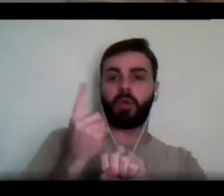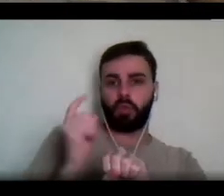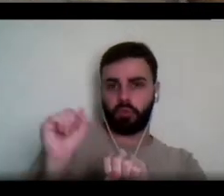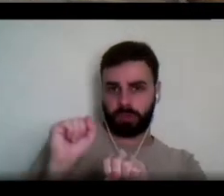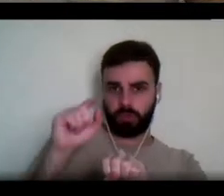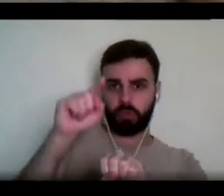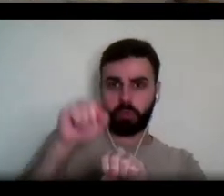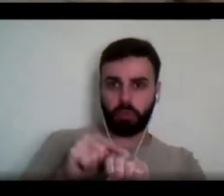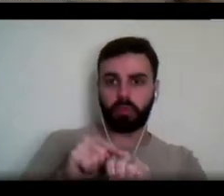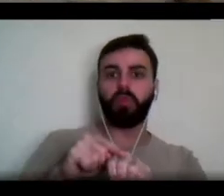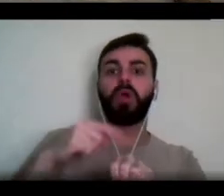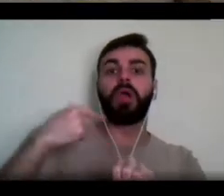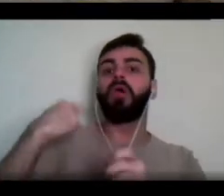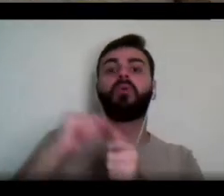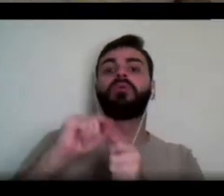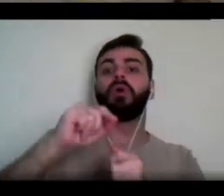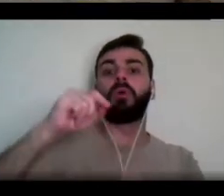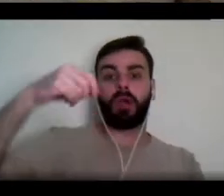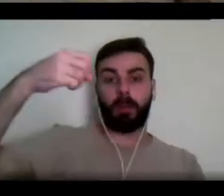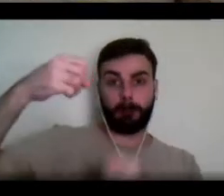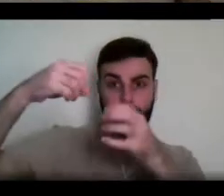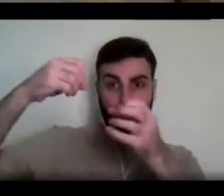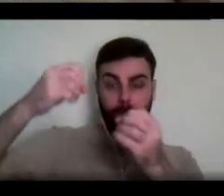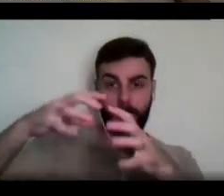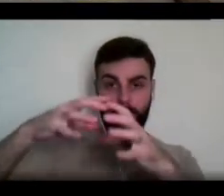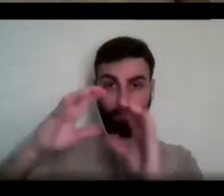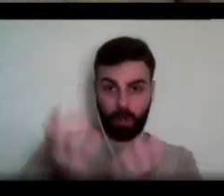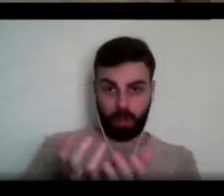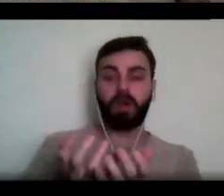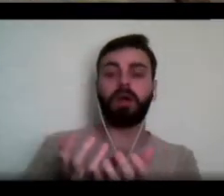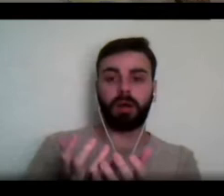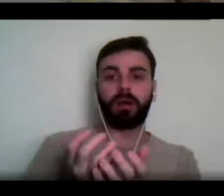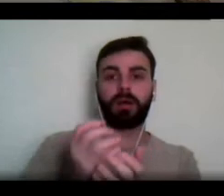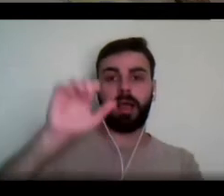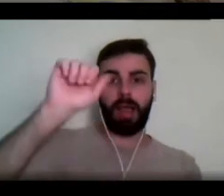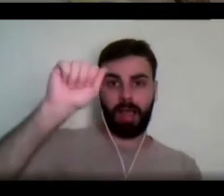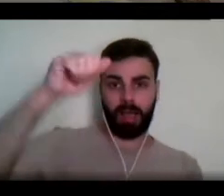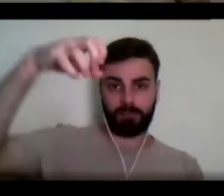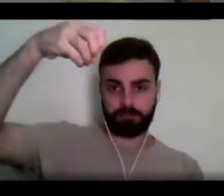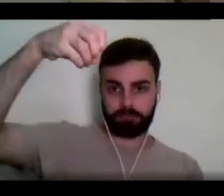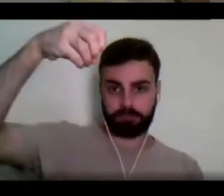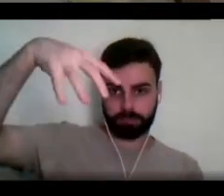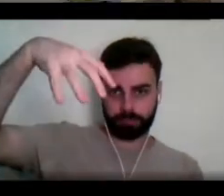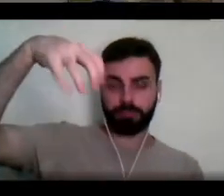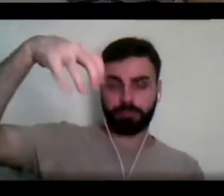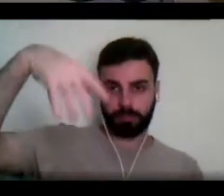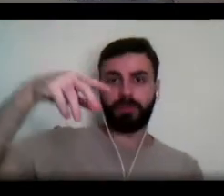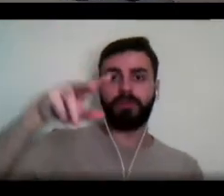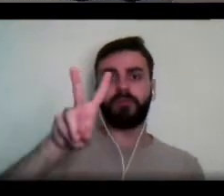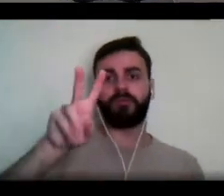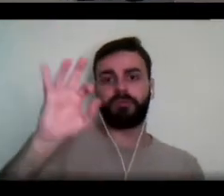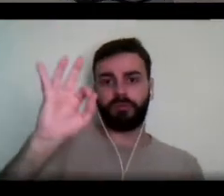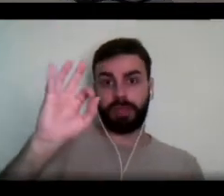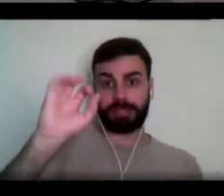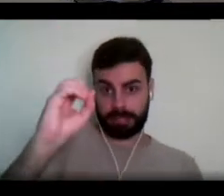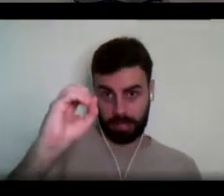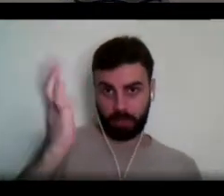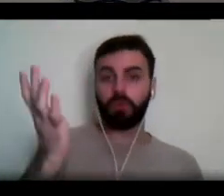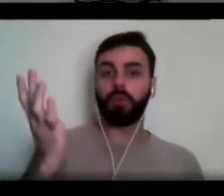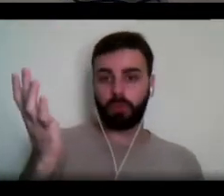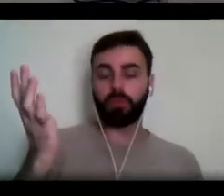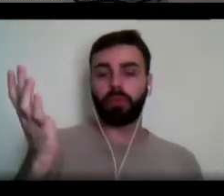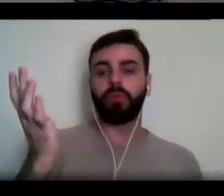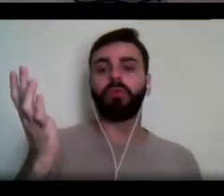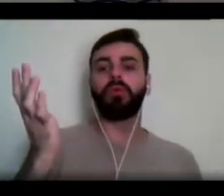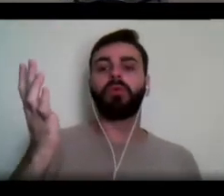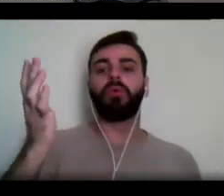estou jogando a bola A com velocidade nula e, ao mesmo tempo, eu